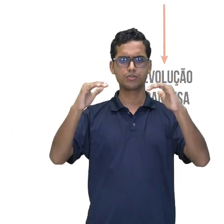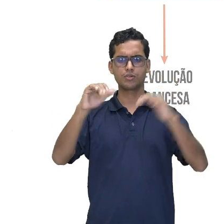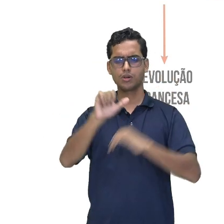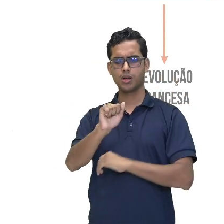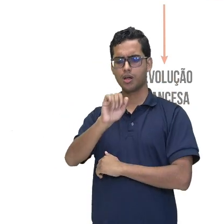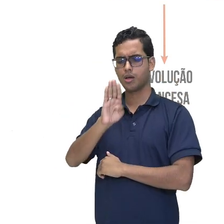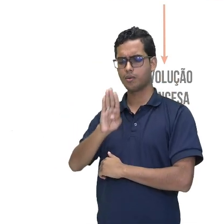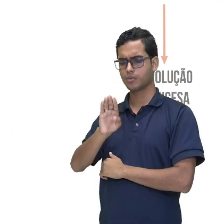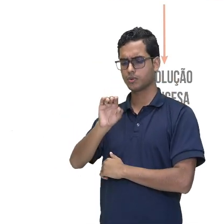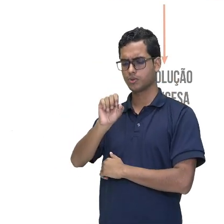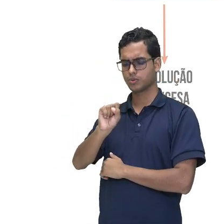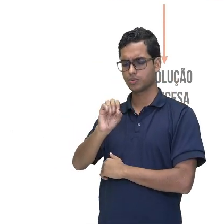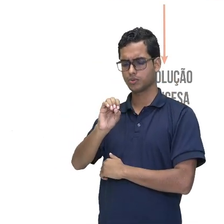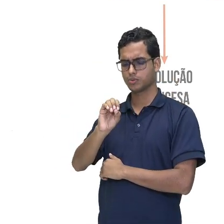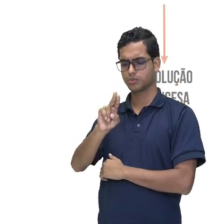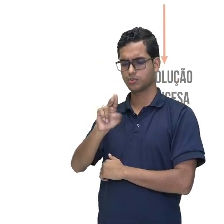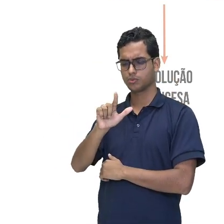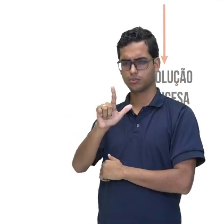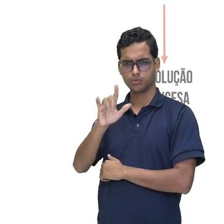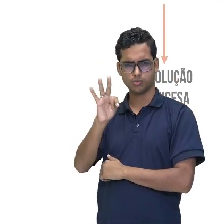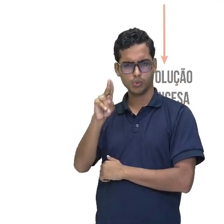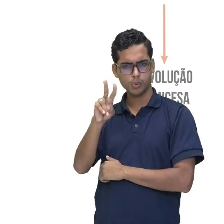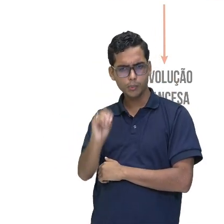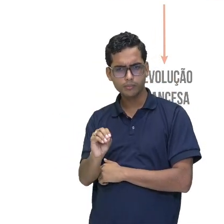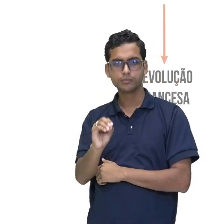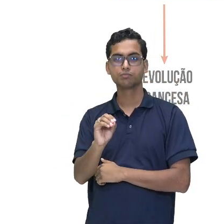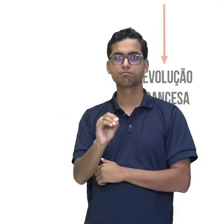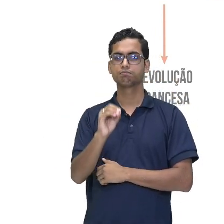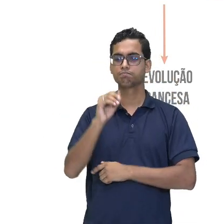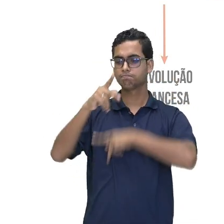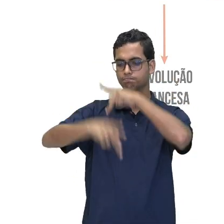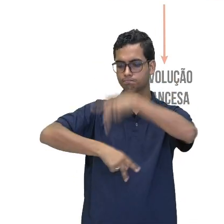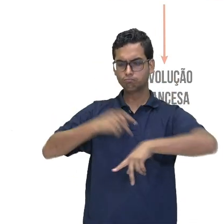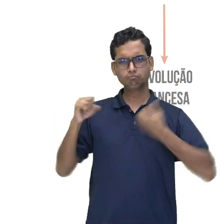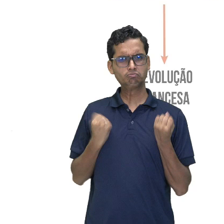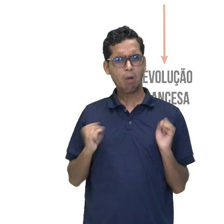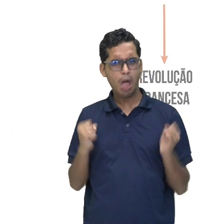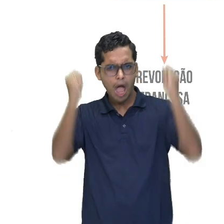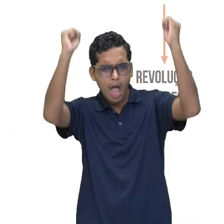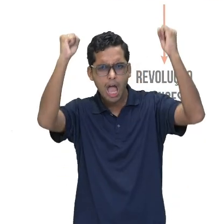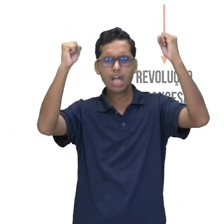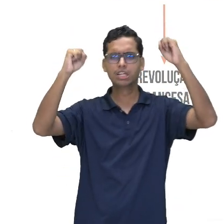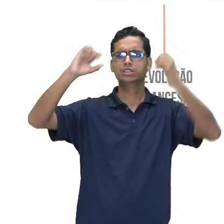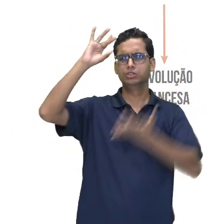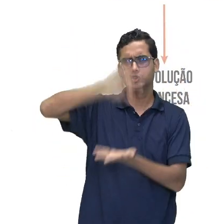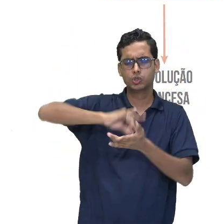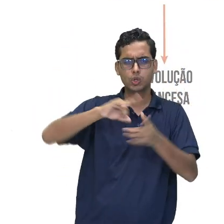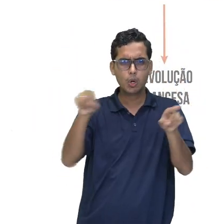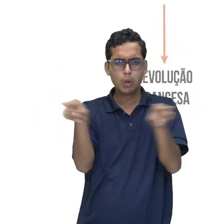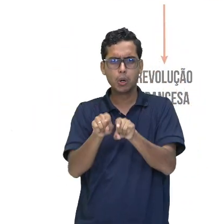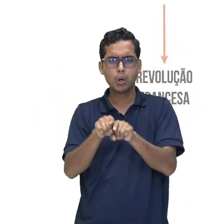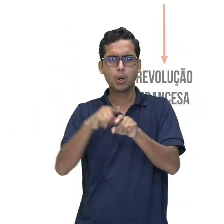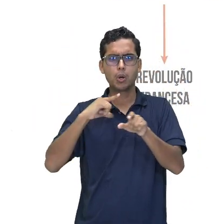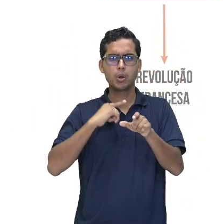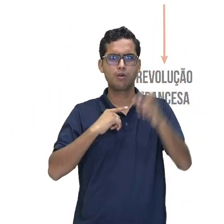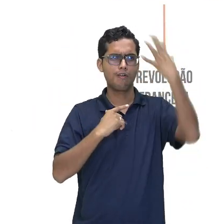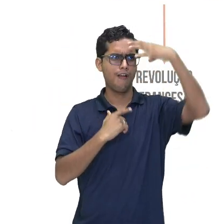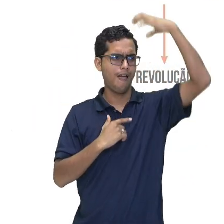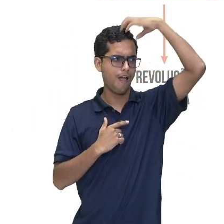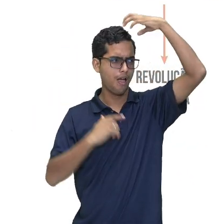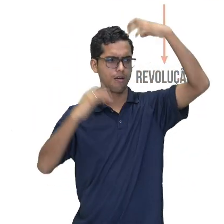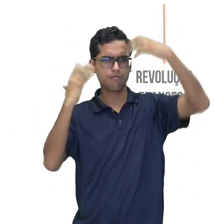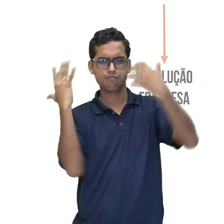transformações severas, com a população se revoltando, tirando dos seus tronos os reis, muitos